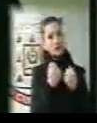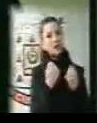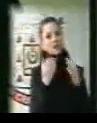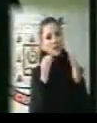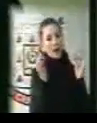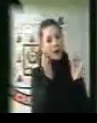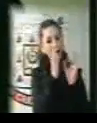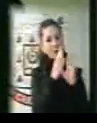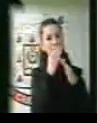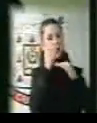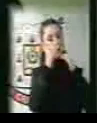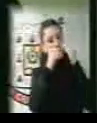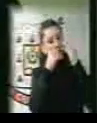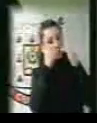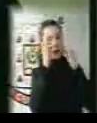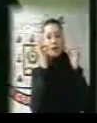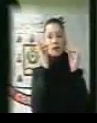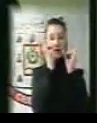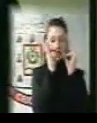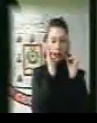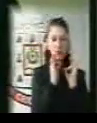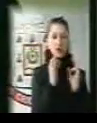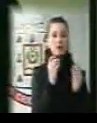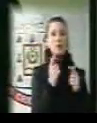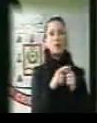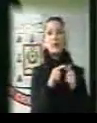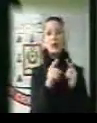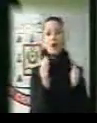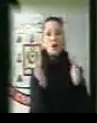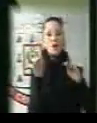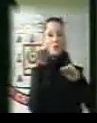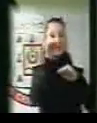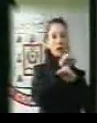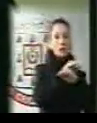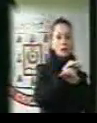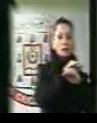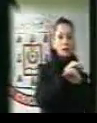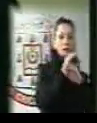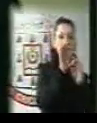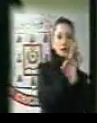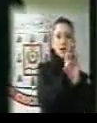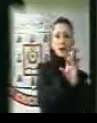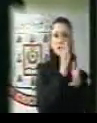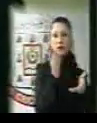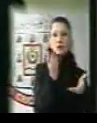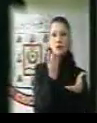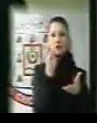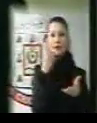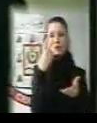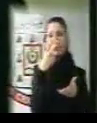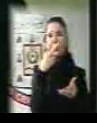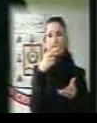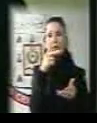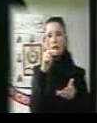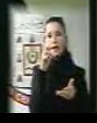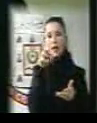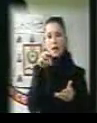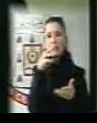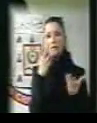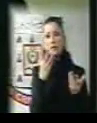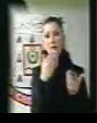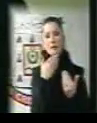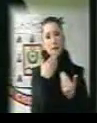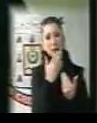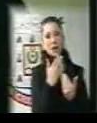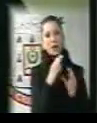obra inacabada, de um viaduto que leva nada a lugar nenhum. Então, por 2,5 km, a gente